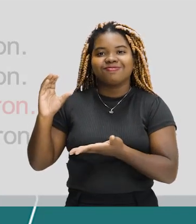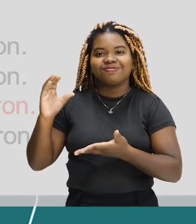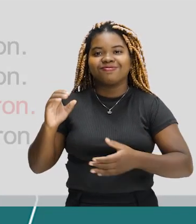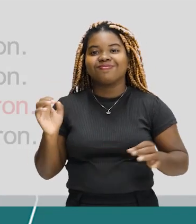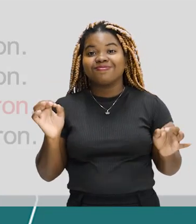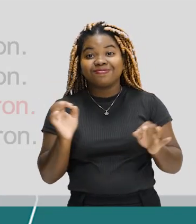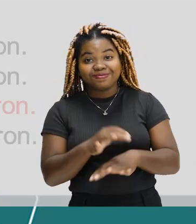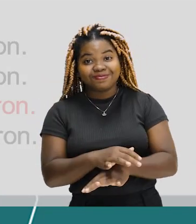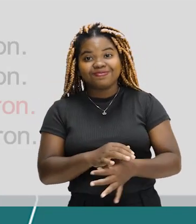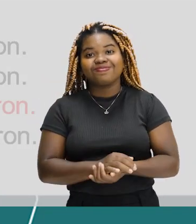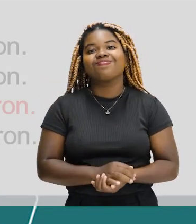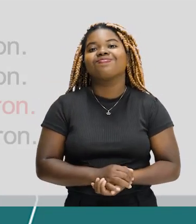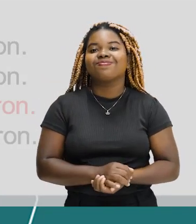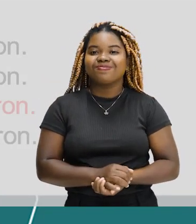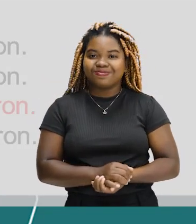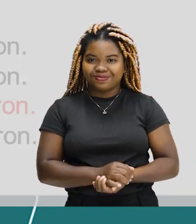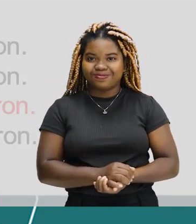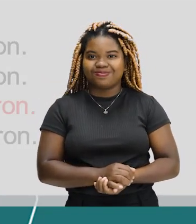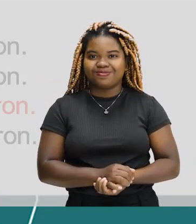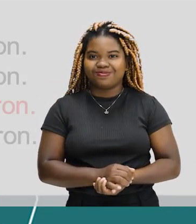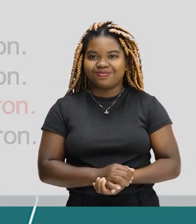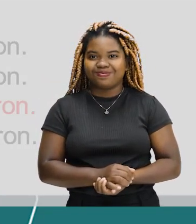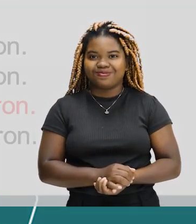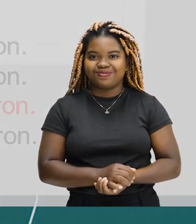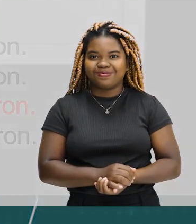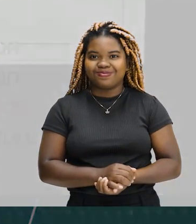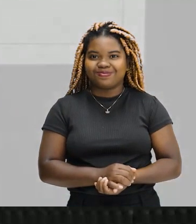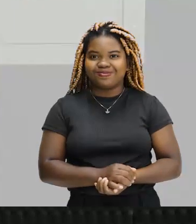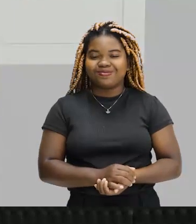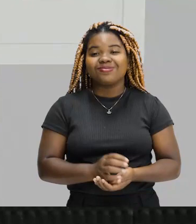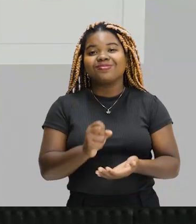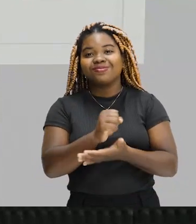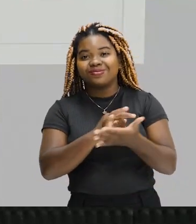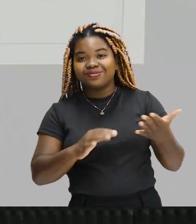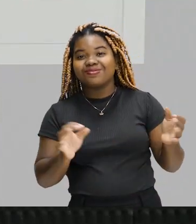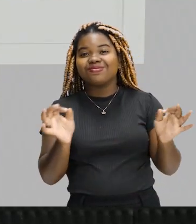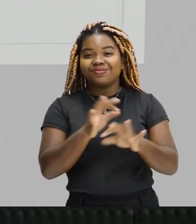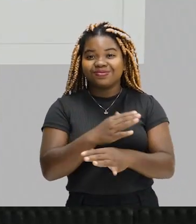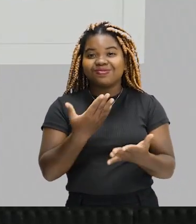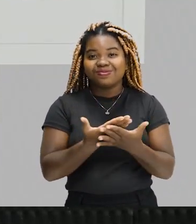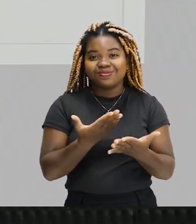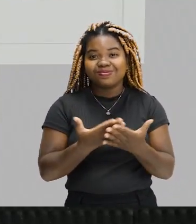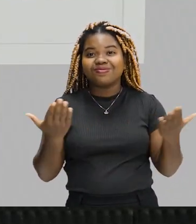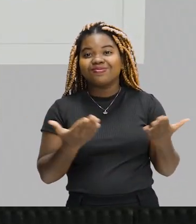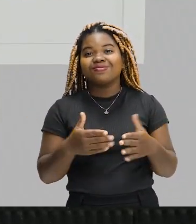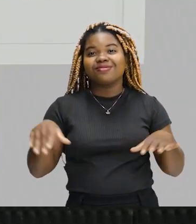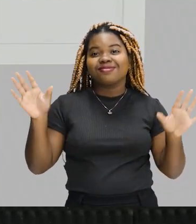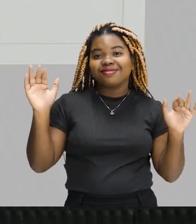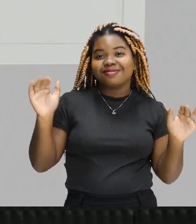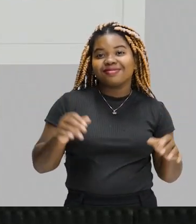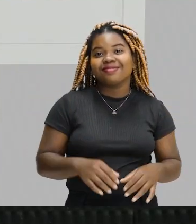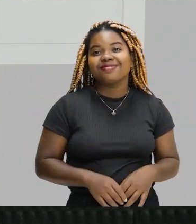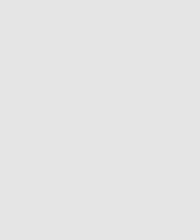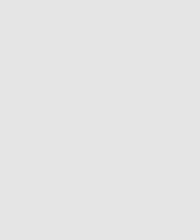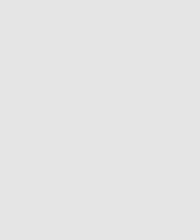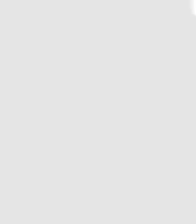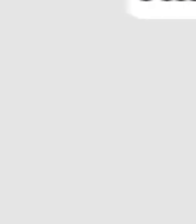C. Tá ok? Bom, então, essa questão, nós finalizamos a nossa aula de hoje e até a próxima.